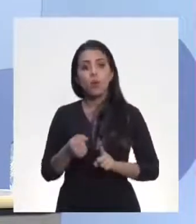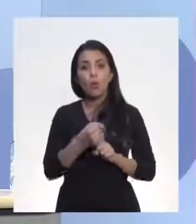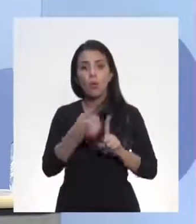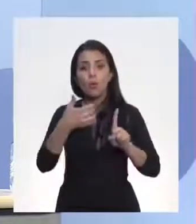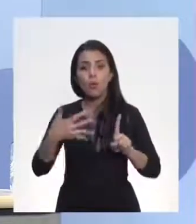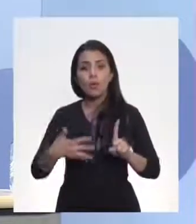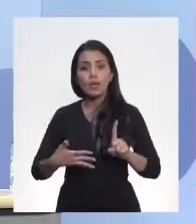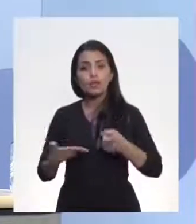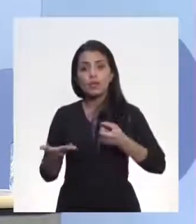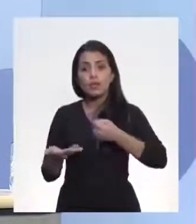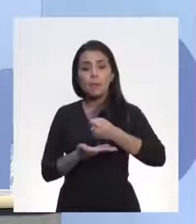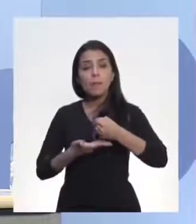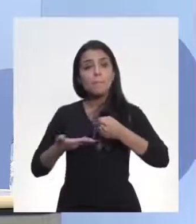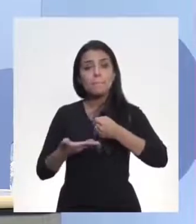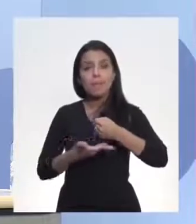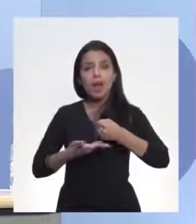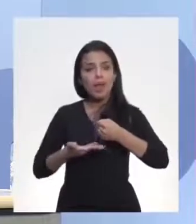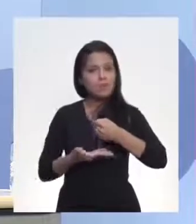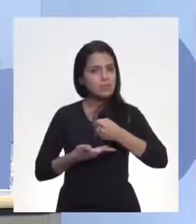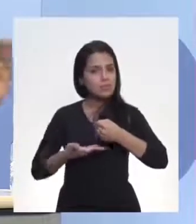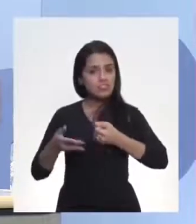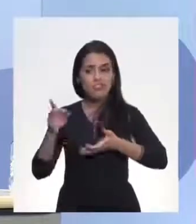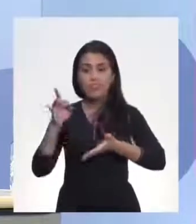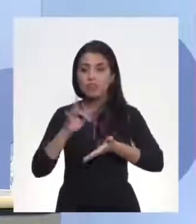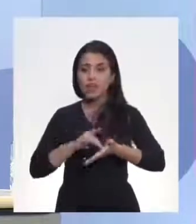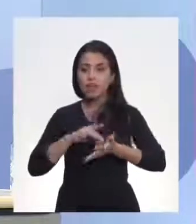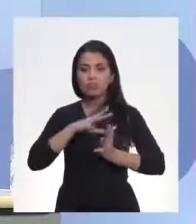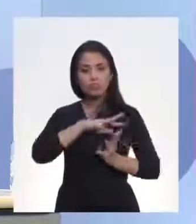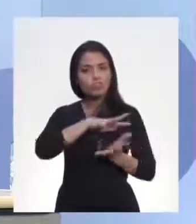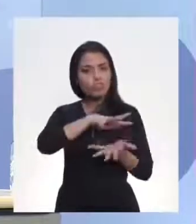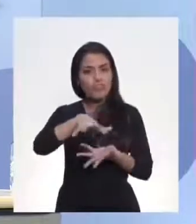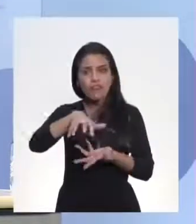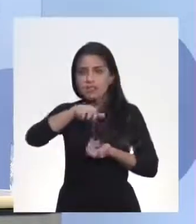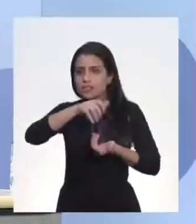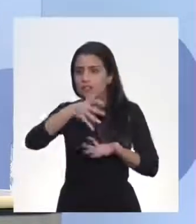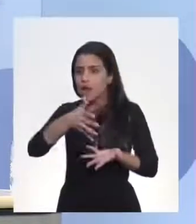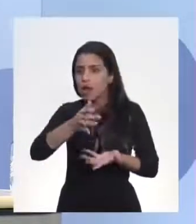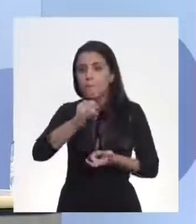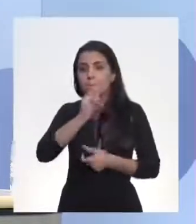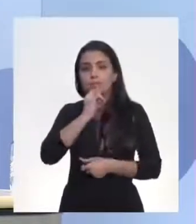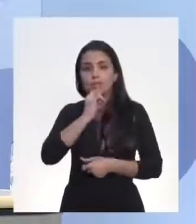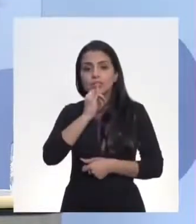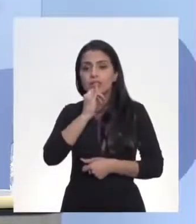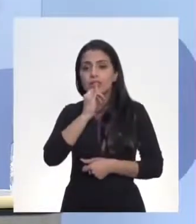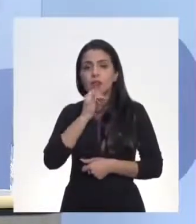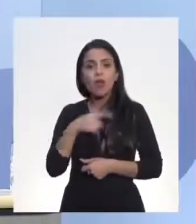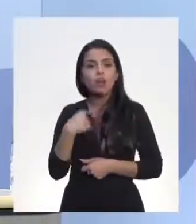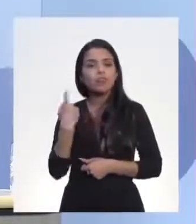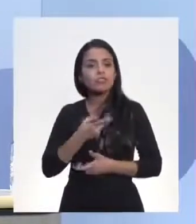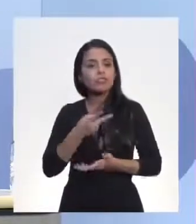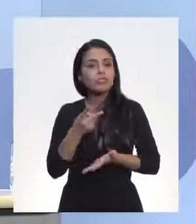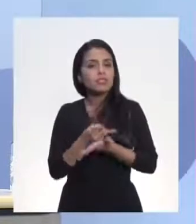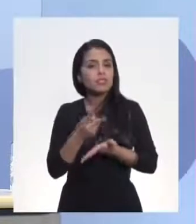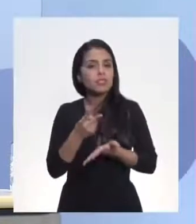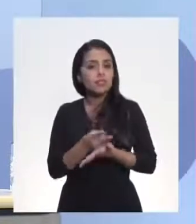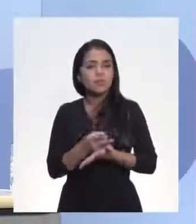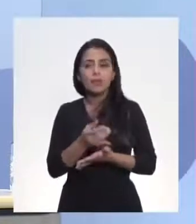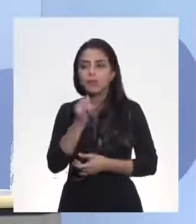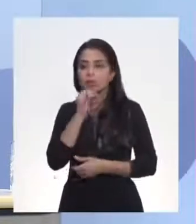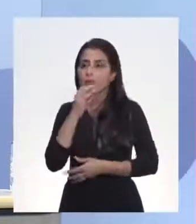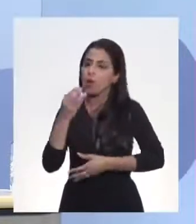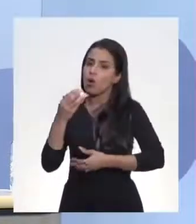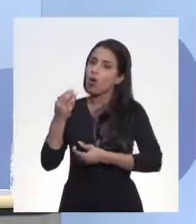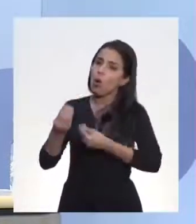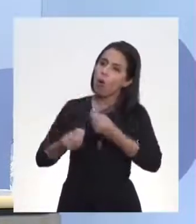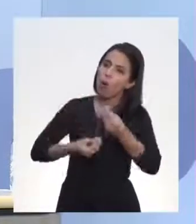em verdades universais. O exemplo, gente, a gente sempre se vale de conjunções até. Como,